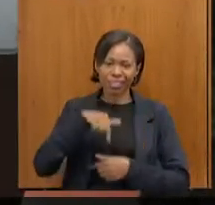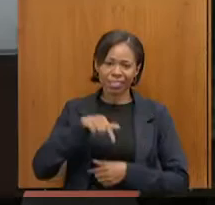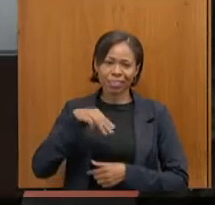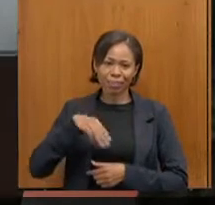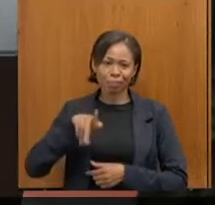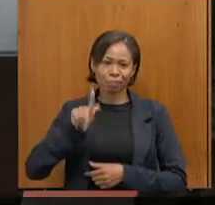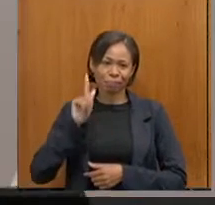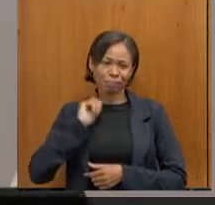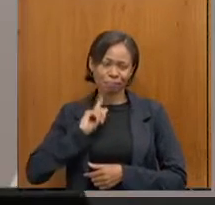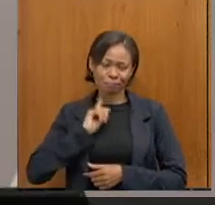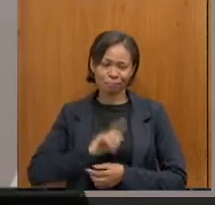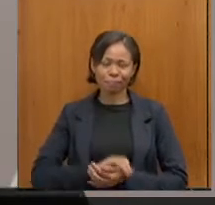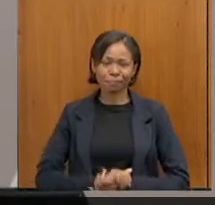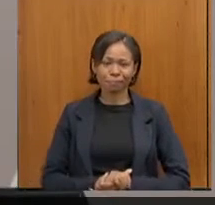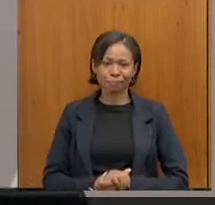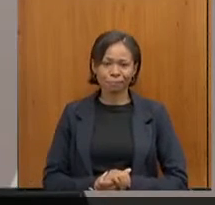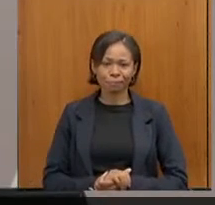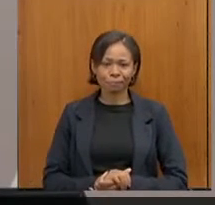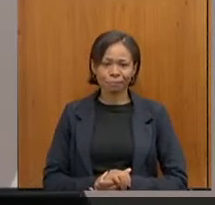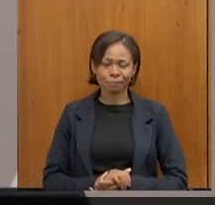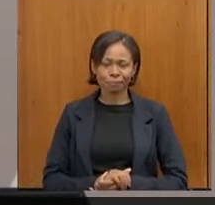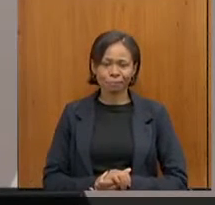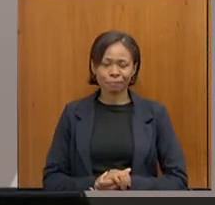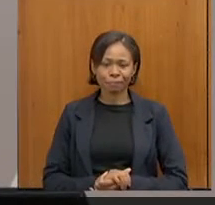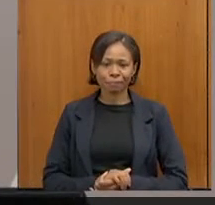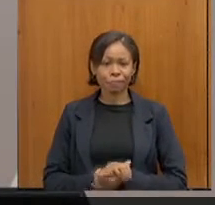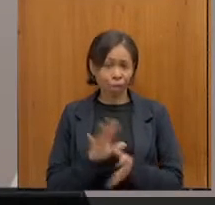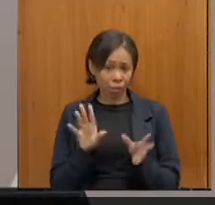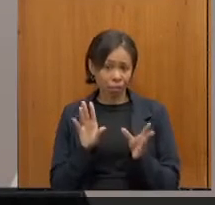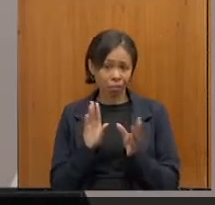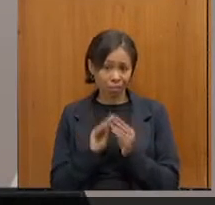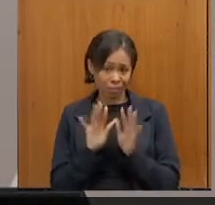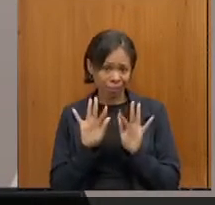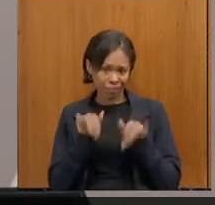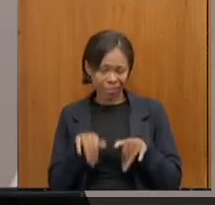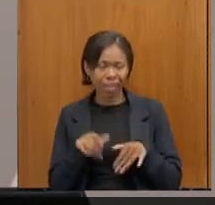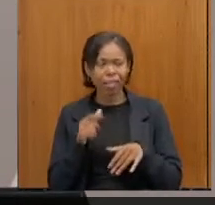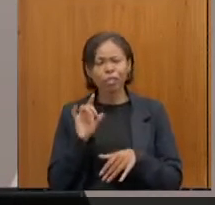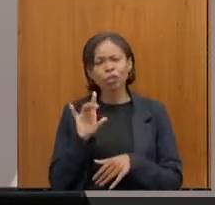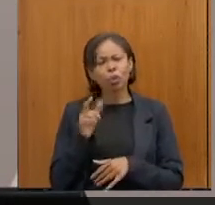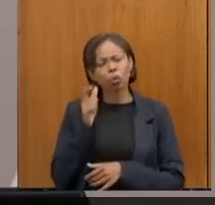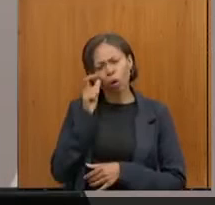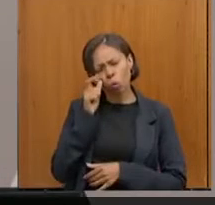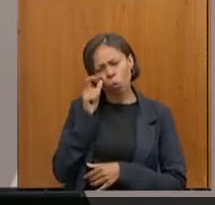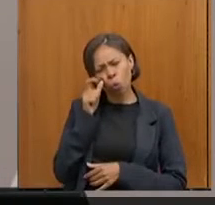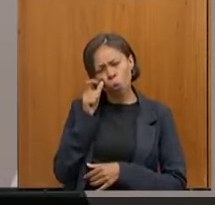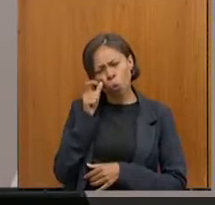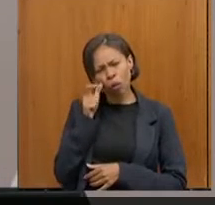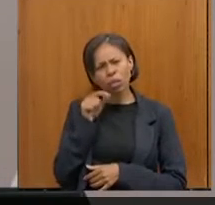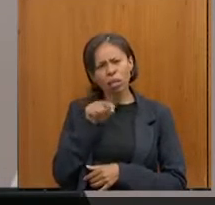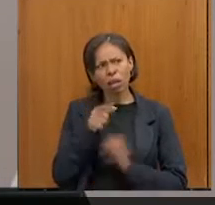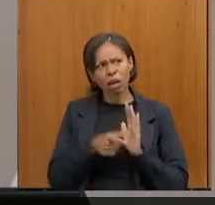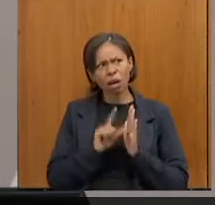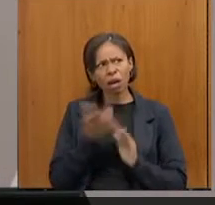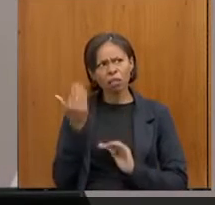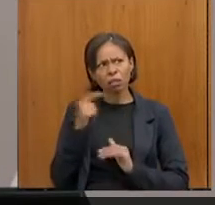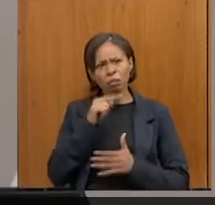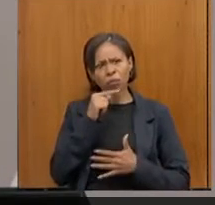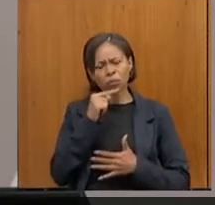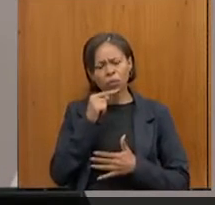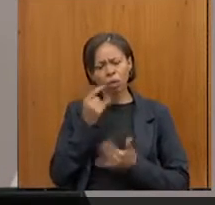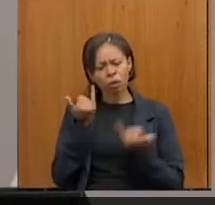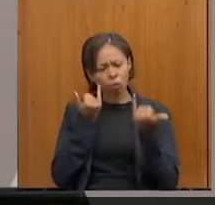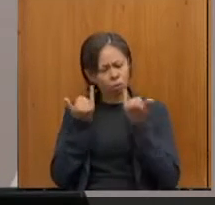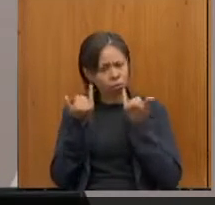encerrar Presidente é só uma observação uma curiosidade e da última vez se é um dado que você me passou que acha